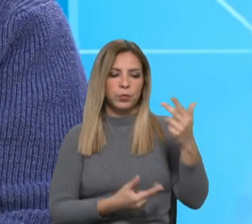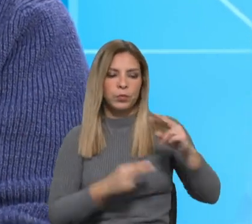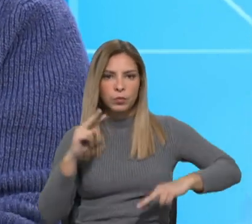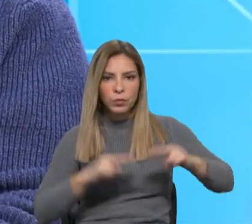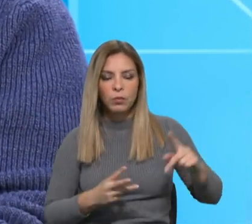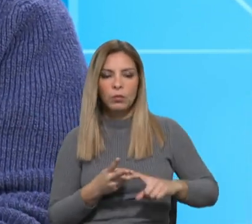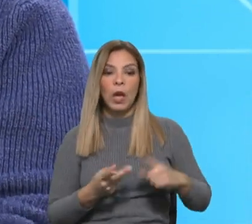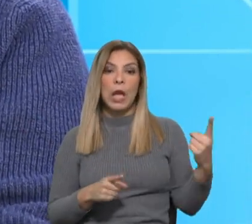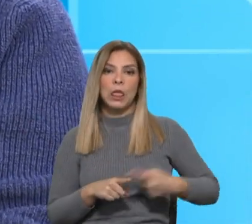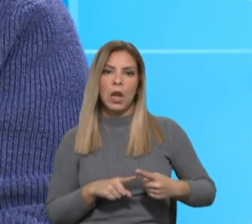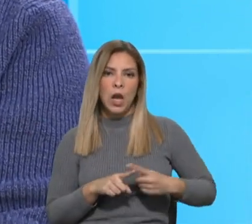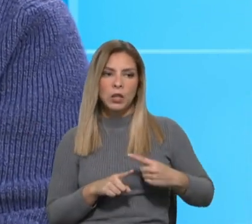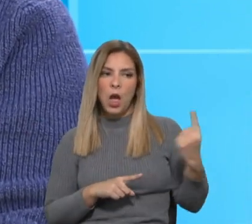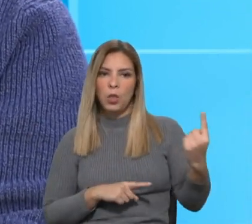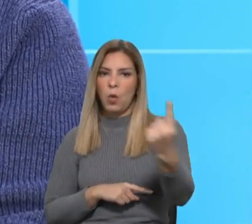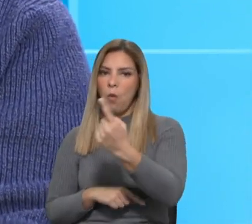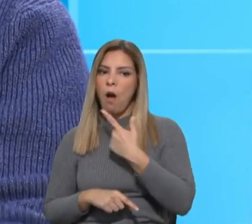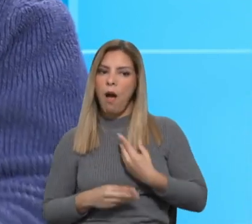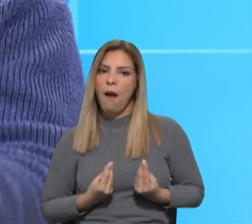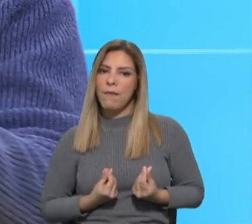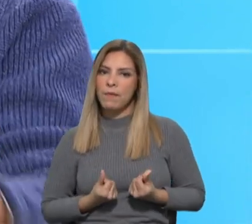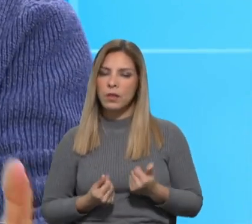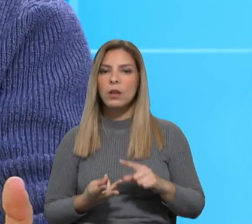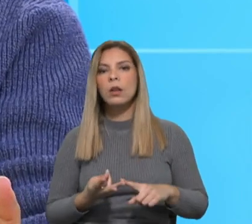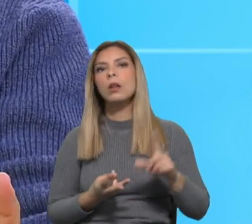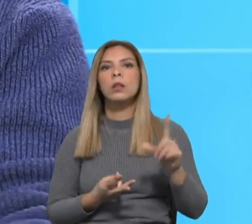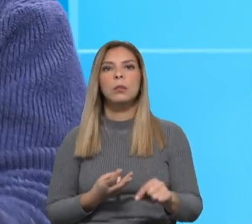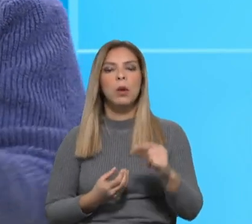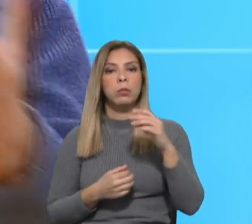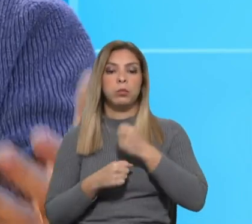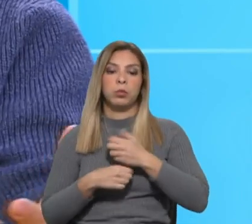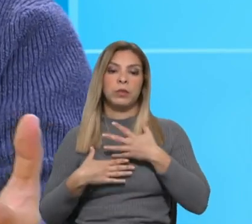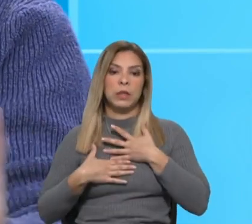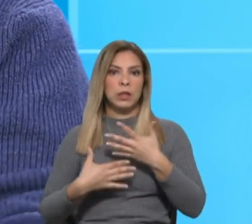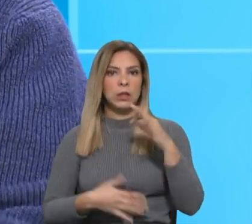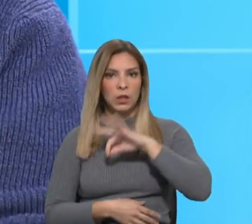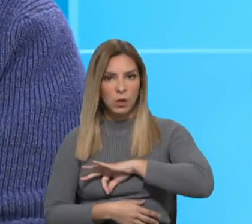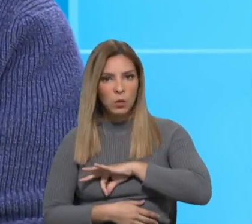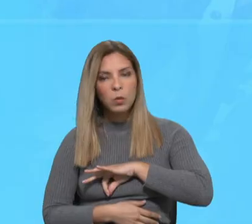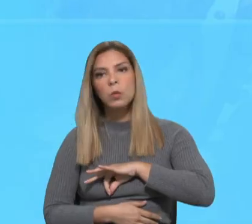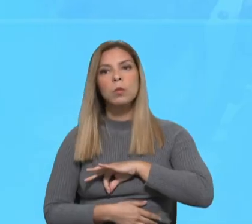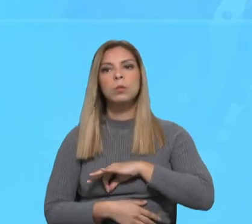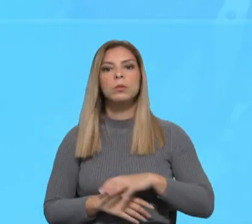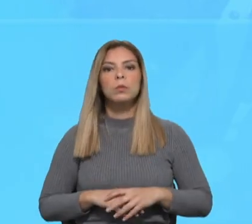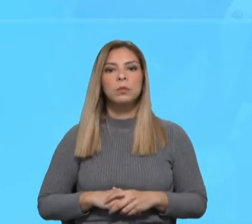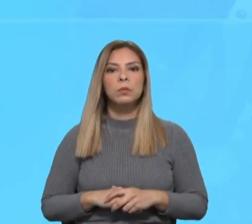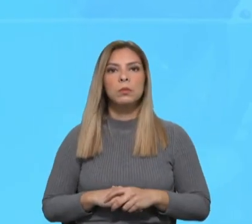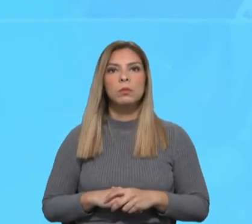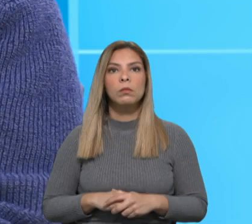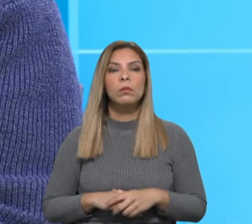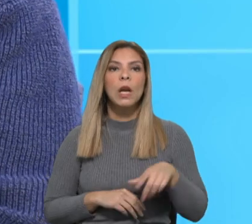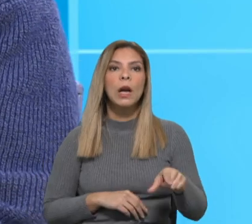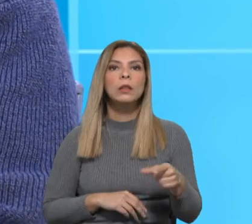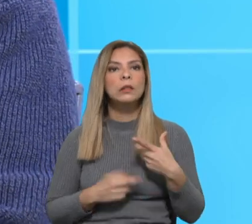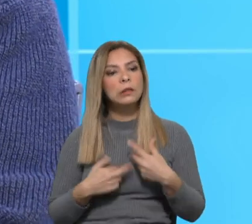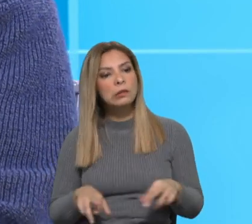instalados, um certo olhar de desconfiança generalizado também sobre a profissão, é justo reconhecer isso. Portanto, ter a esperança de